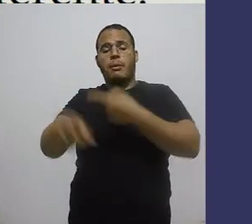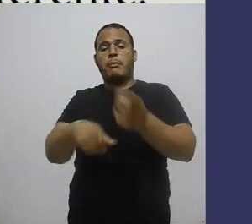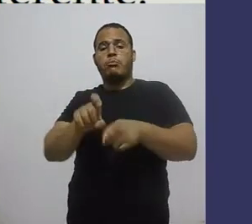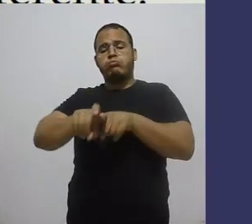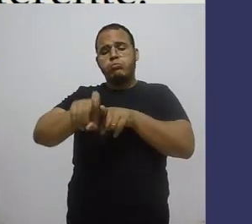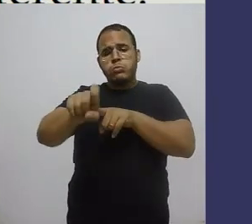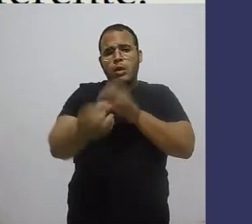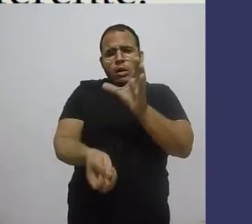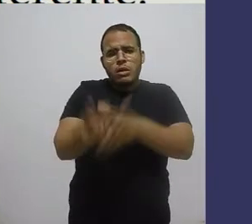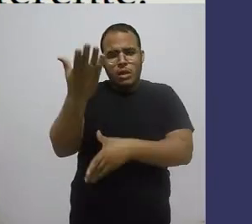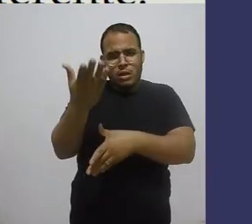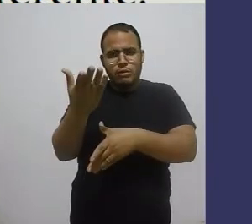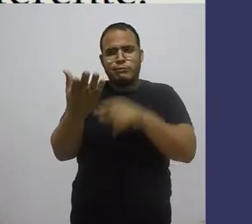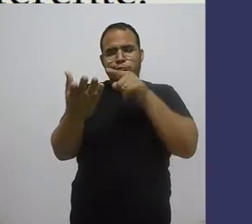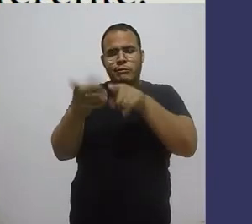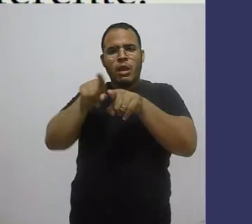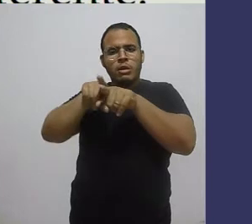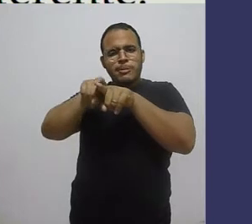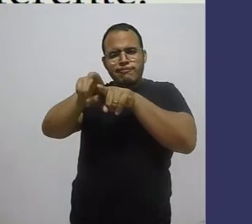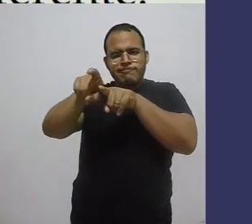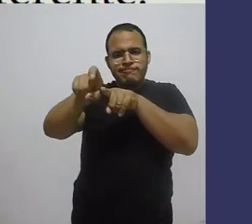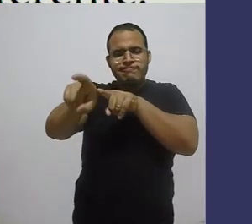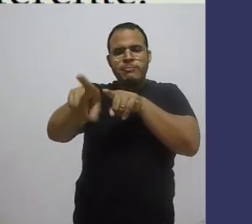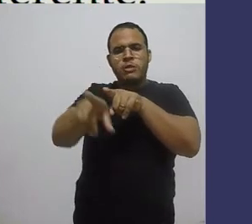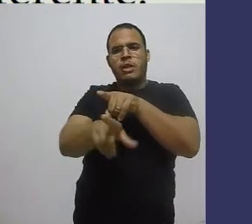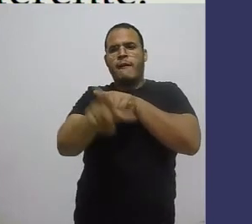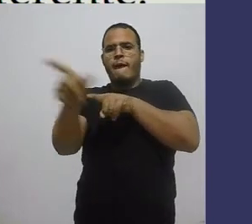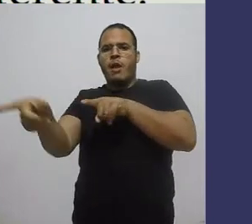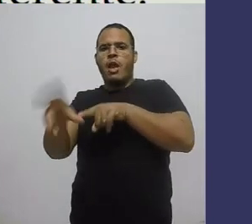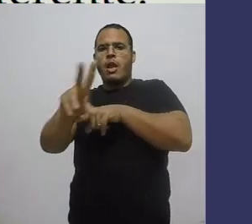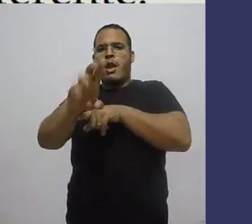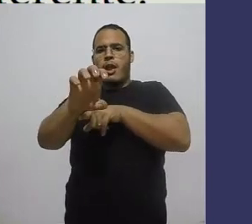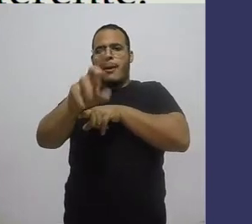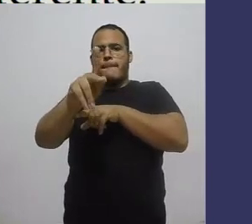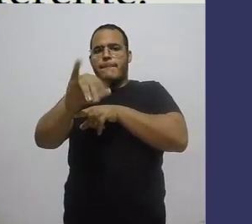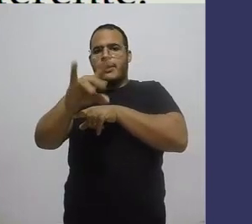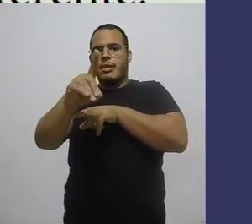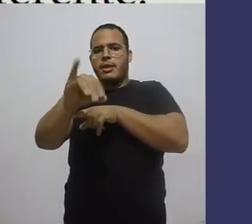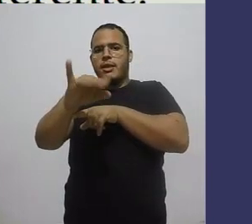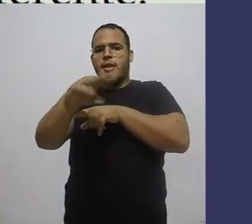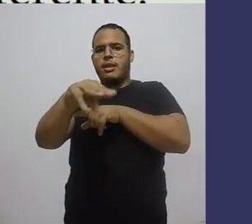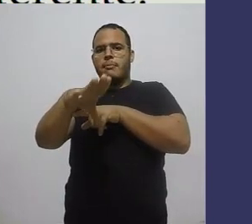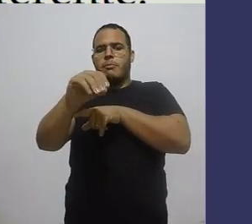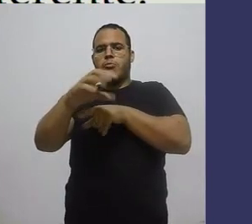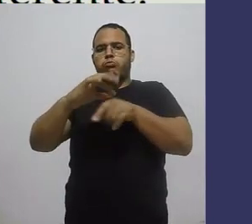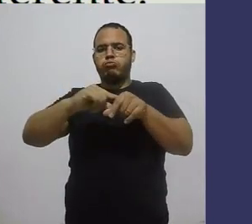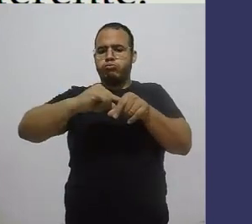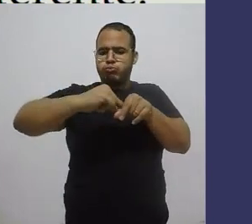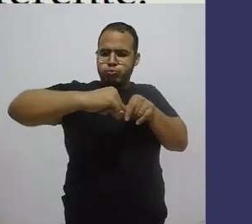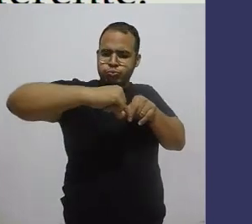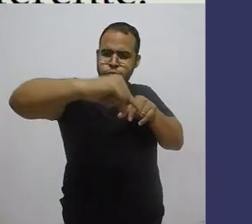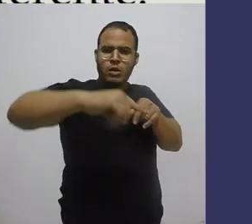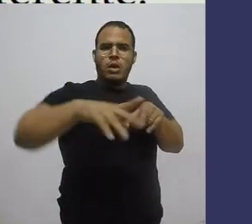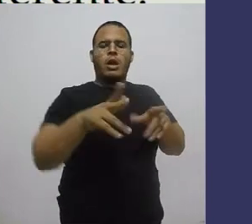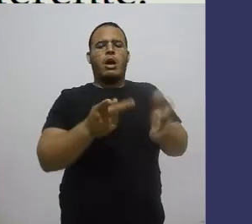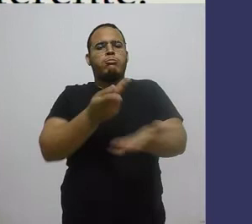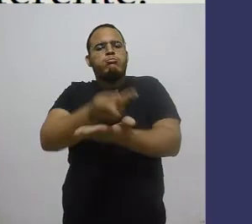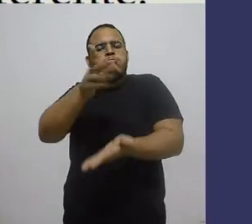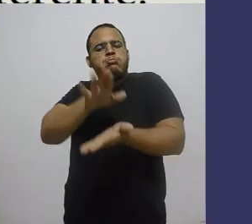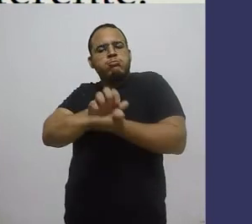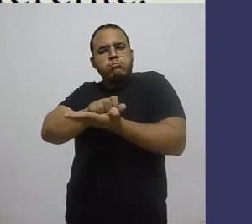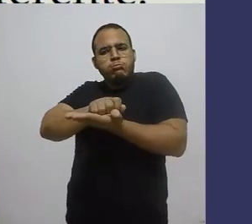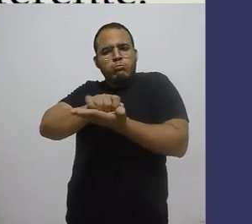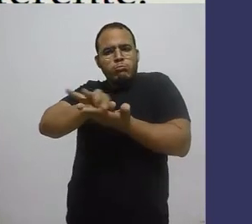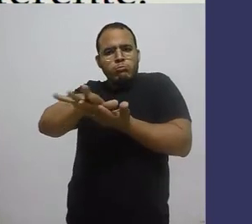espermatozoide produzido, né, ele vai seguir para o epidídimo. Depois que ele sair ali desses tubos, eles vão seguir para o